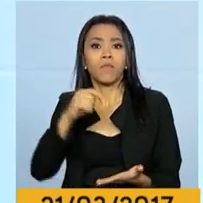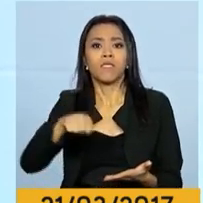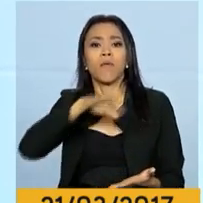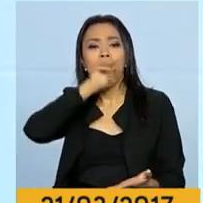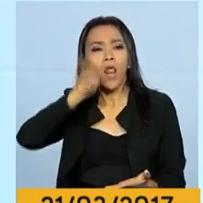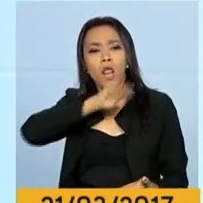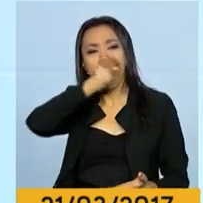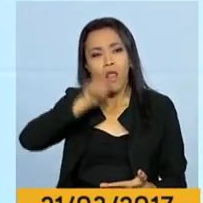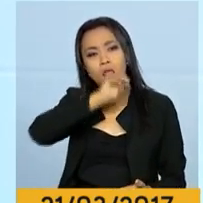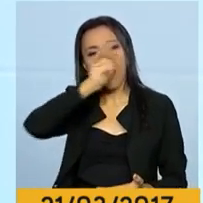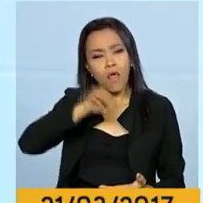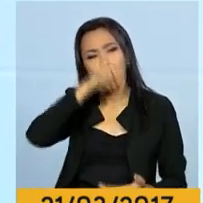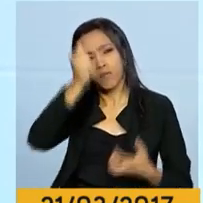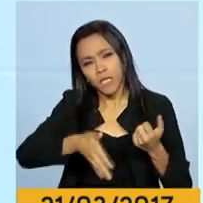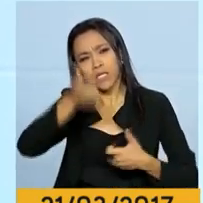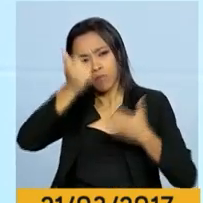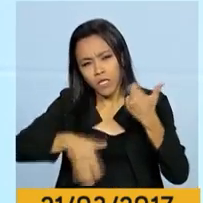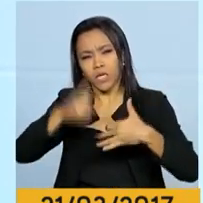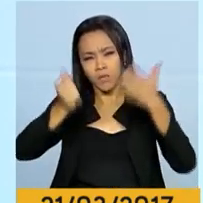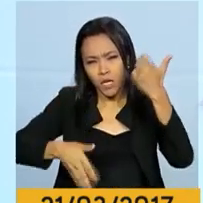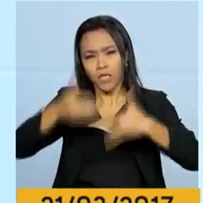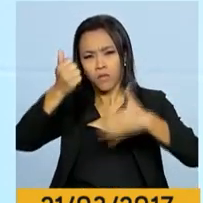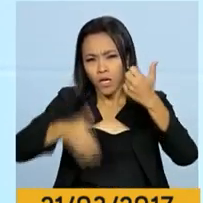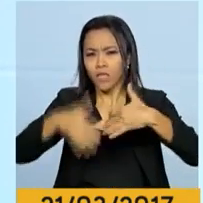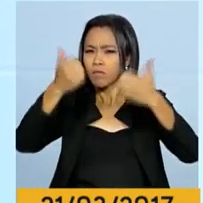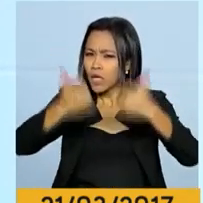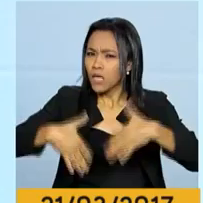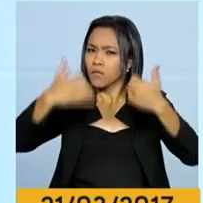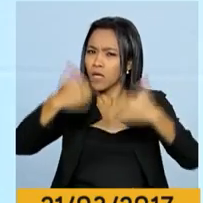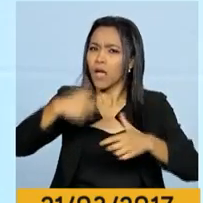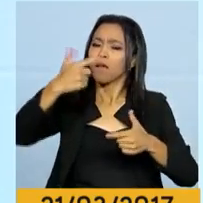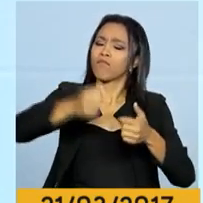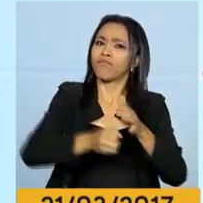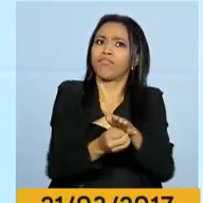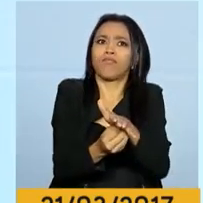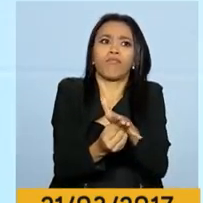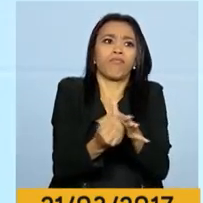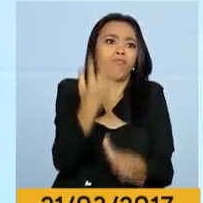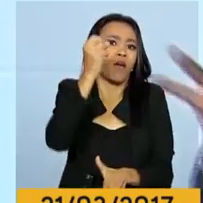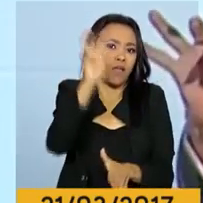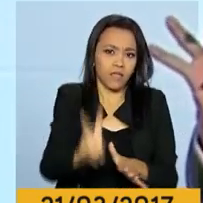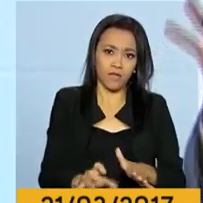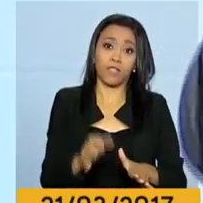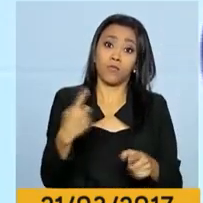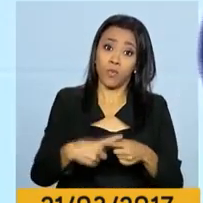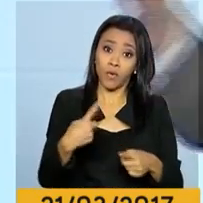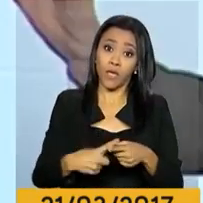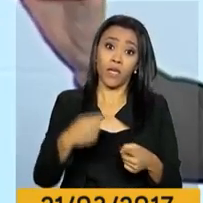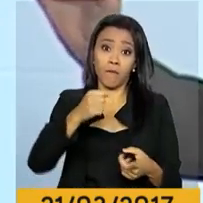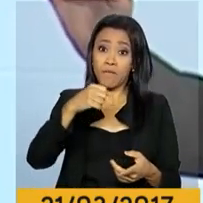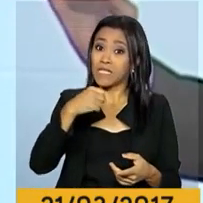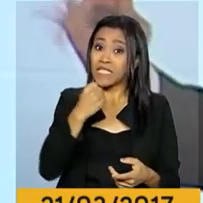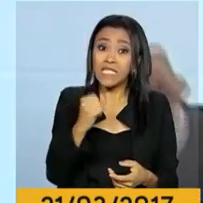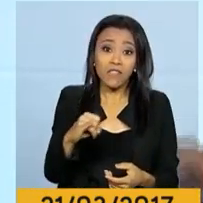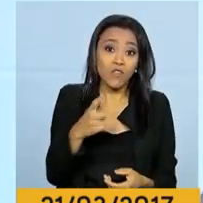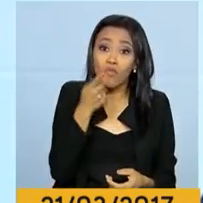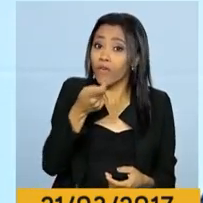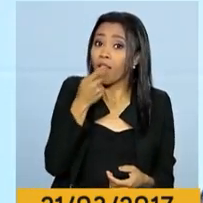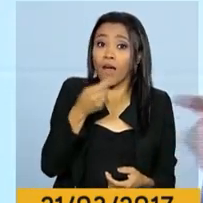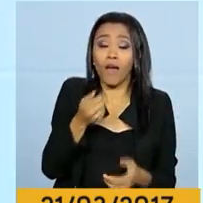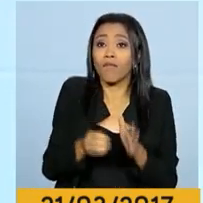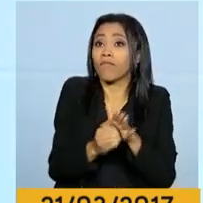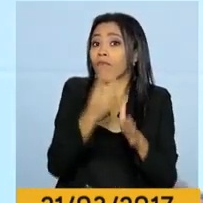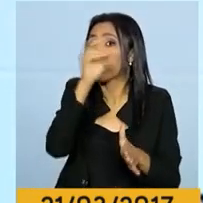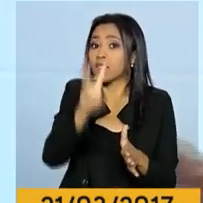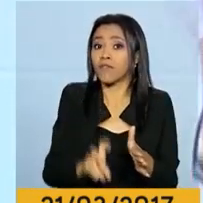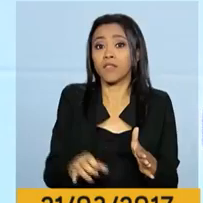repetir, ladainha, repetir, enfatizar, afirmar, reafirmar, porque, volto a dizer, o Brasil é um país oral. Se você não falar várias vezes,